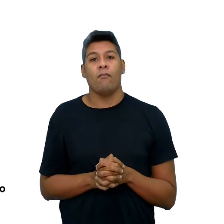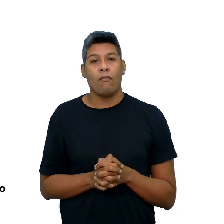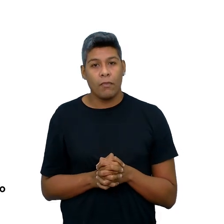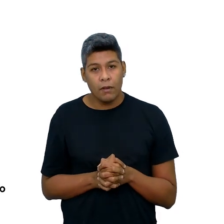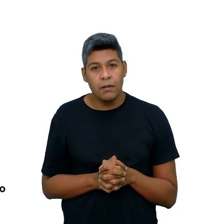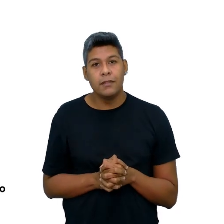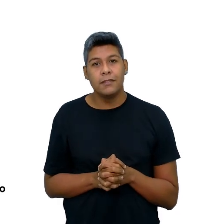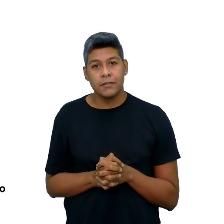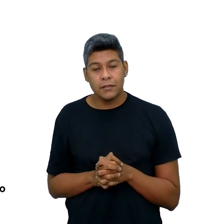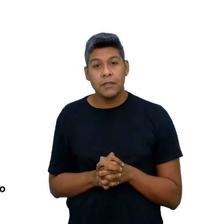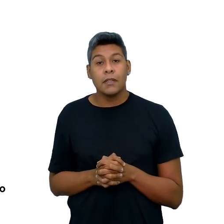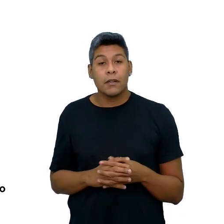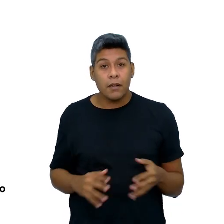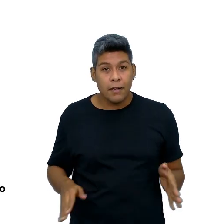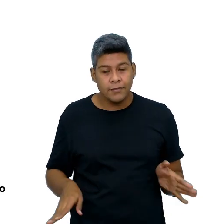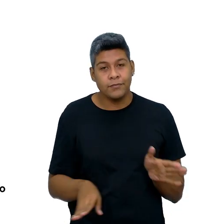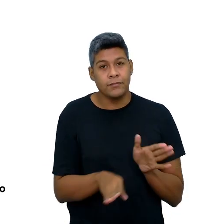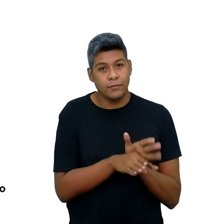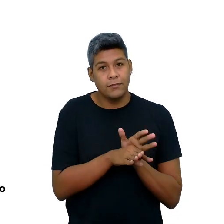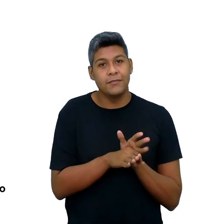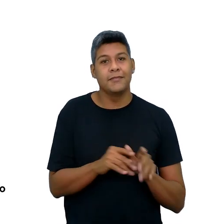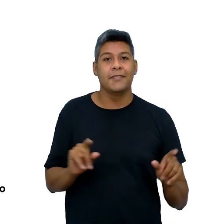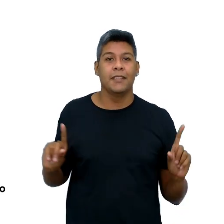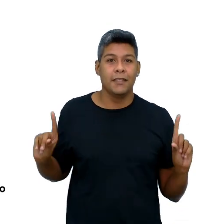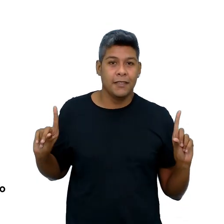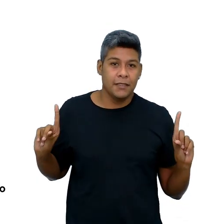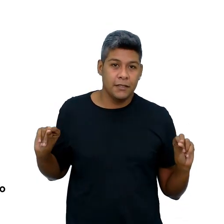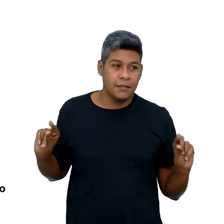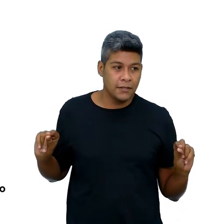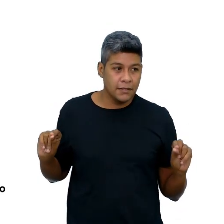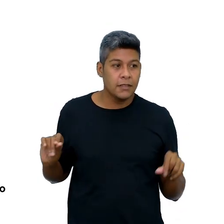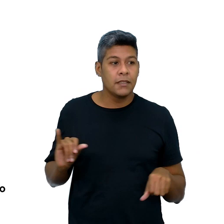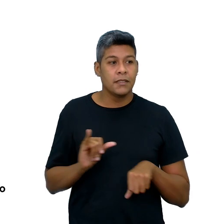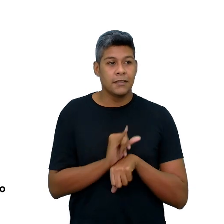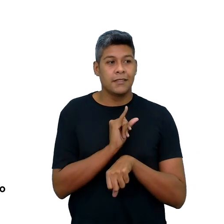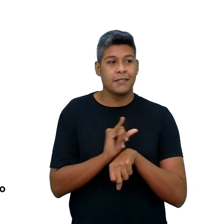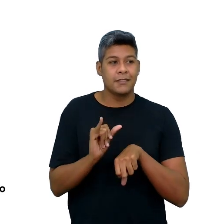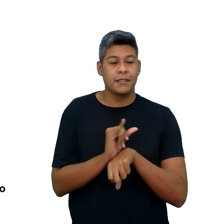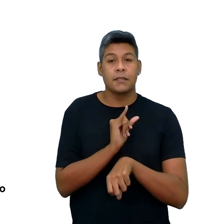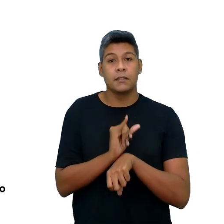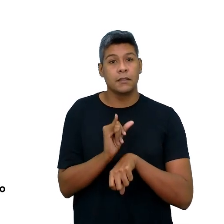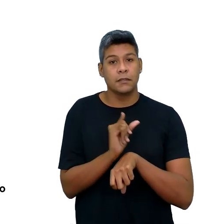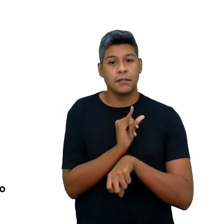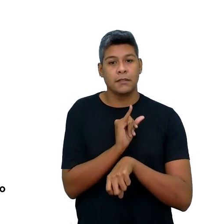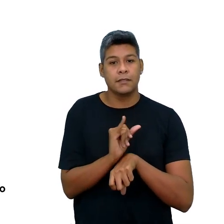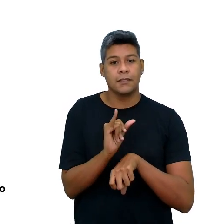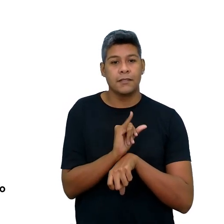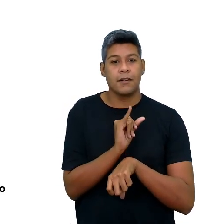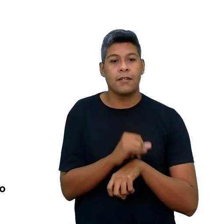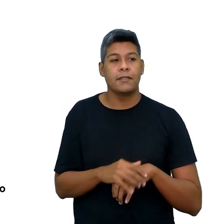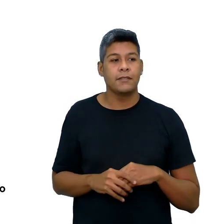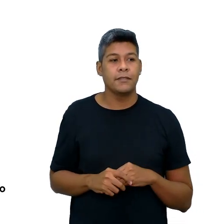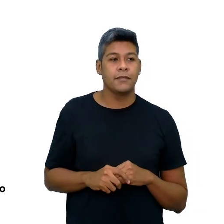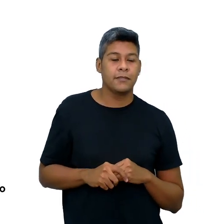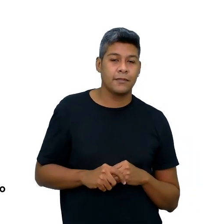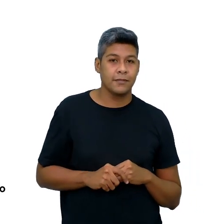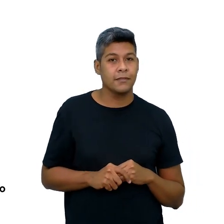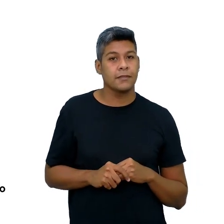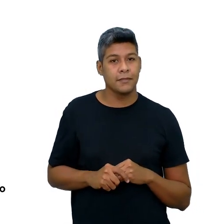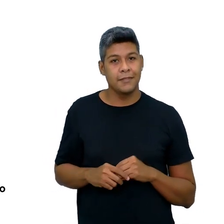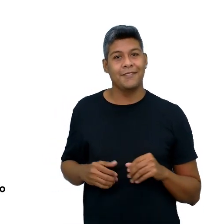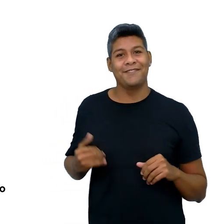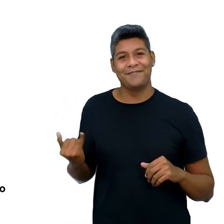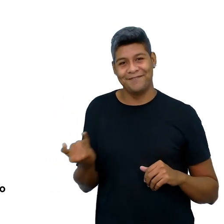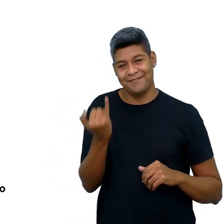estudantes que para chegar a esse efeito, existe toda uma estratégia textual. E essa estratégia ela é importante,